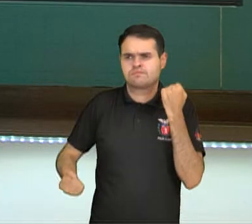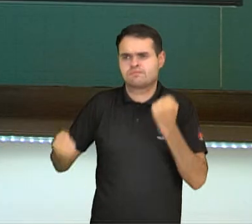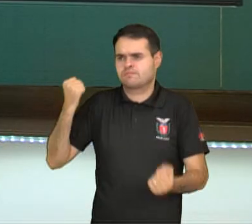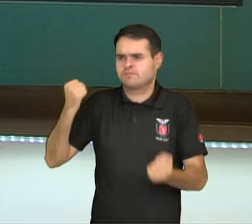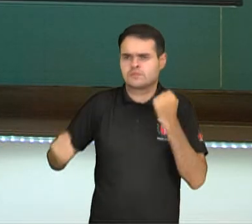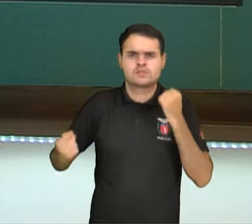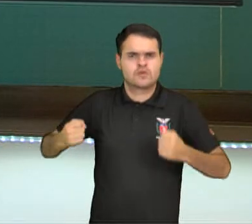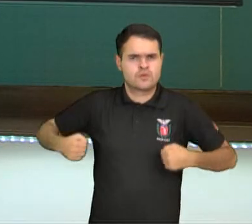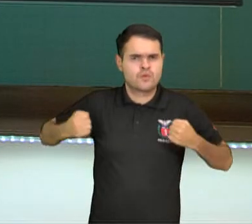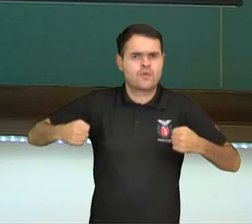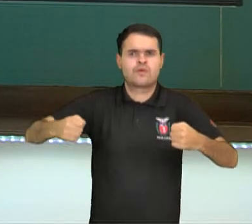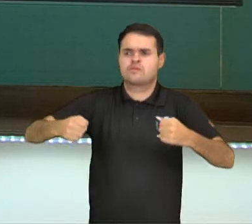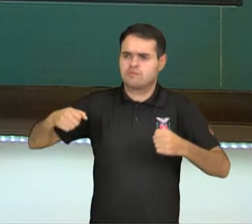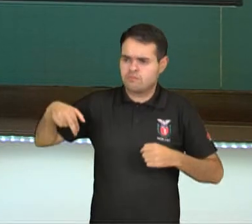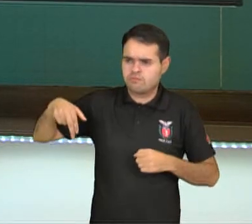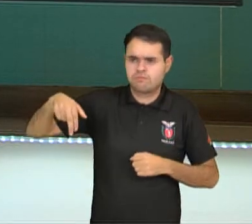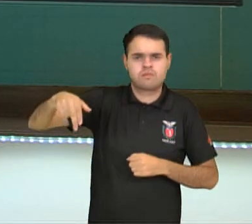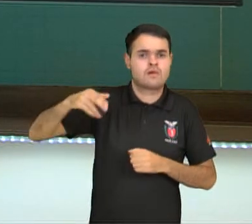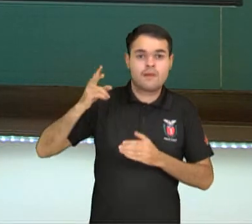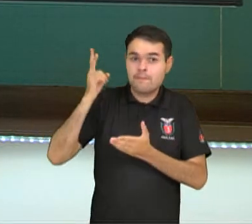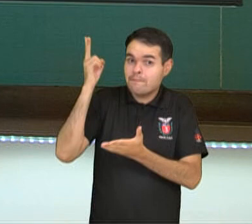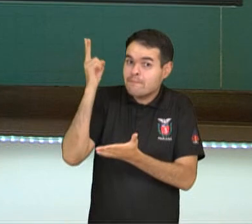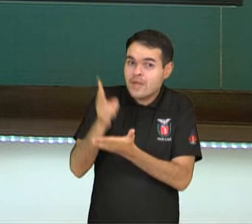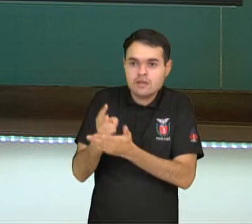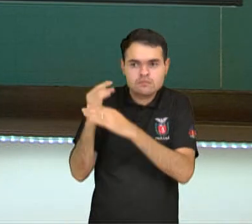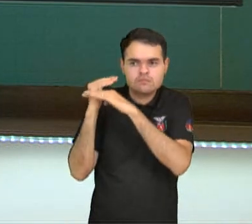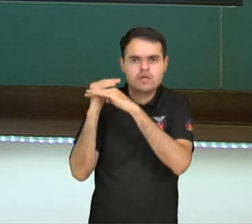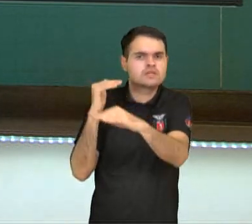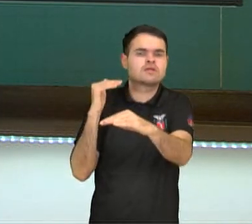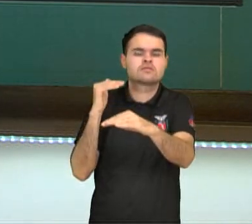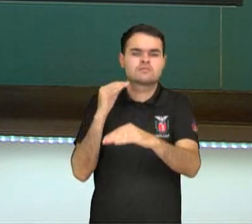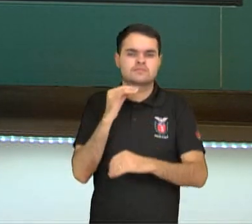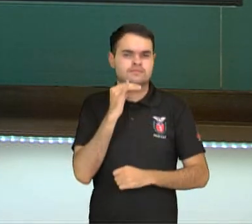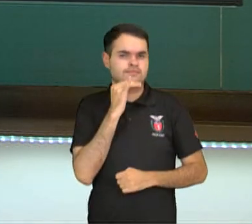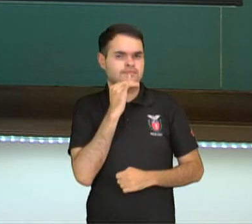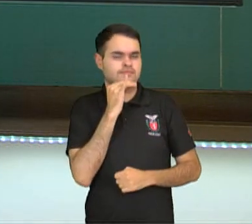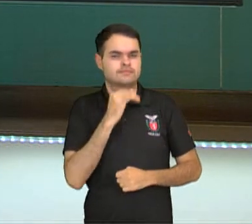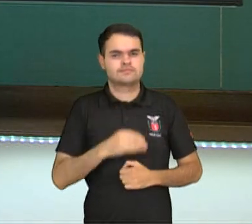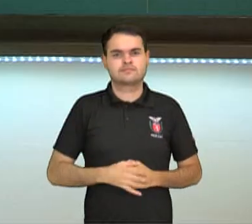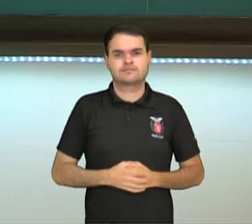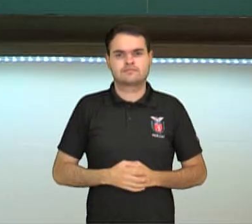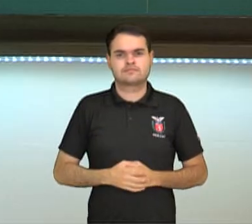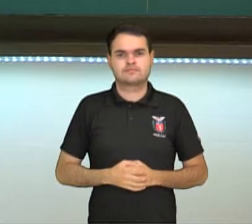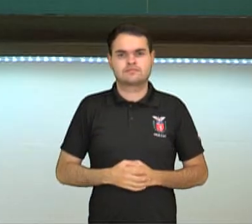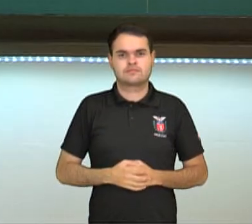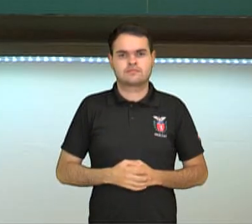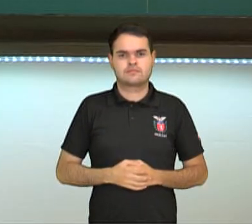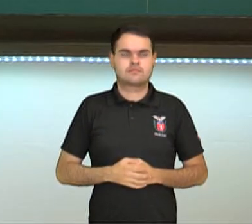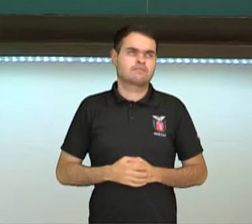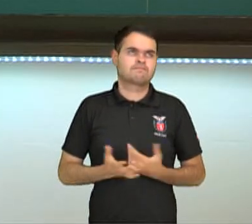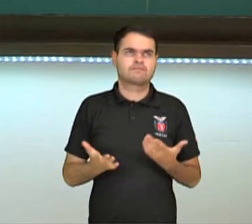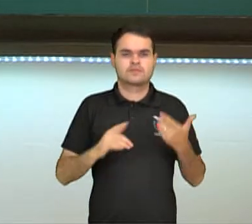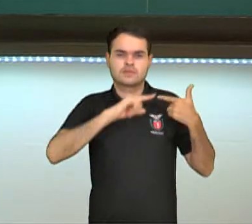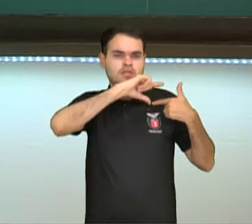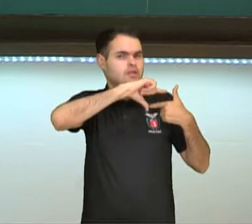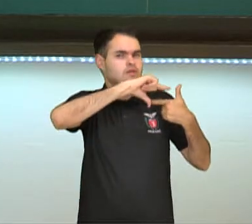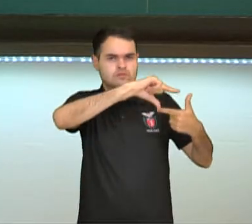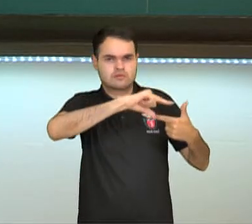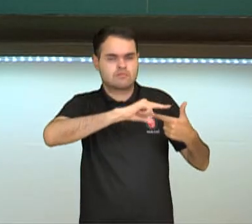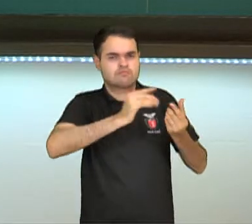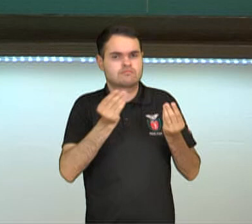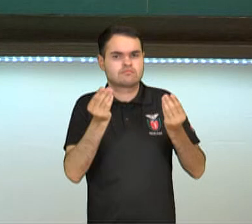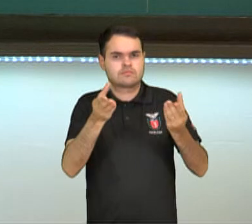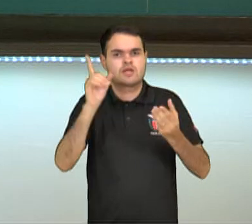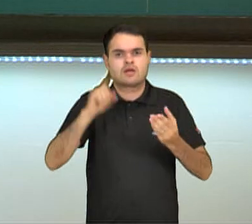eu continuo manter aquele movimento. Por exemplo, né, o exemplo mais clássico que eu posso dar para vocês é